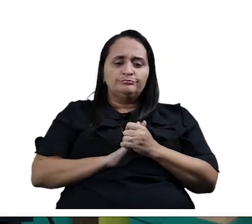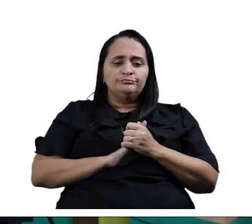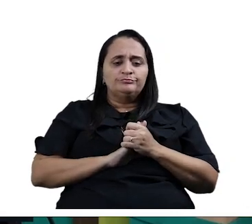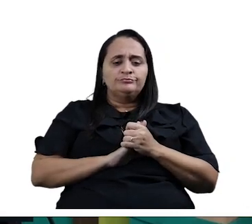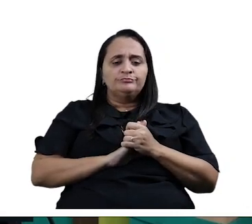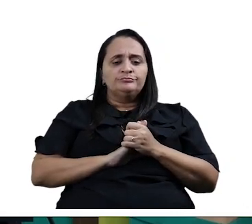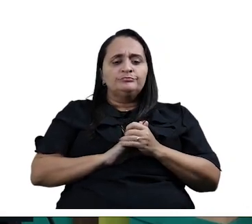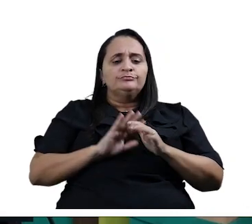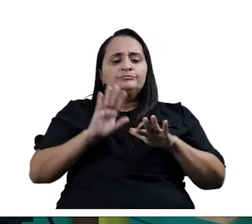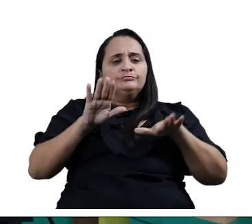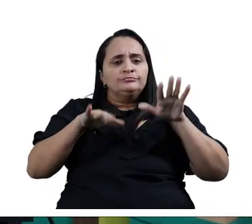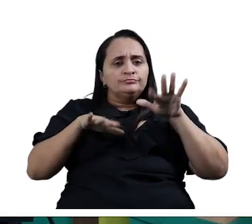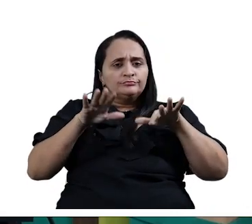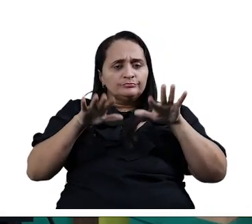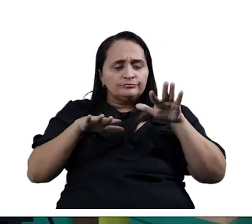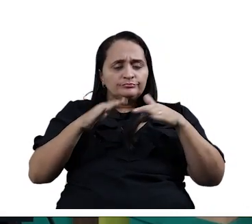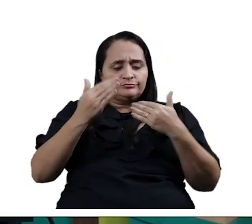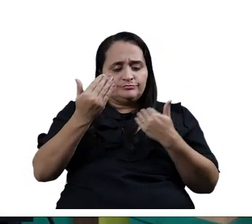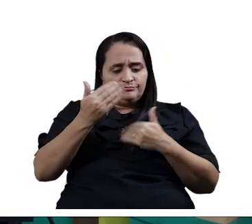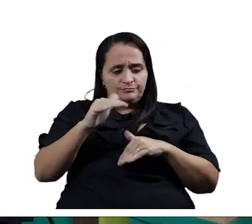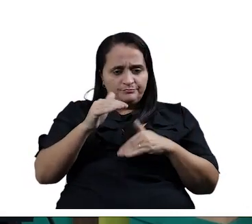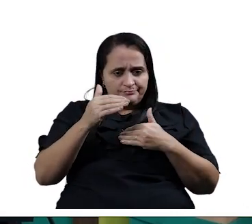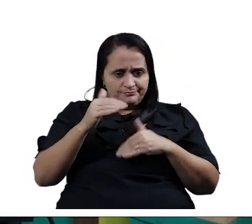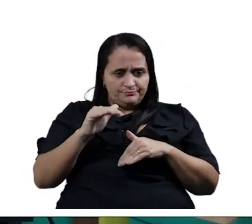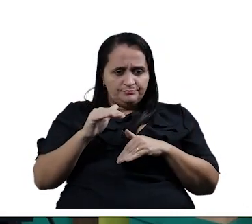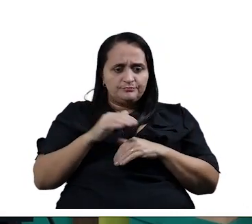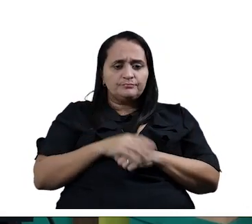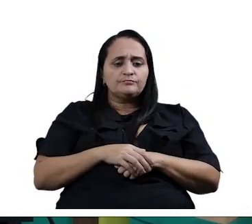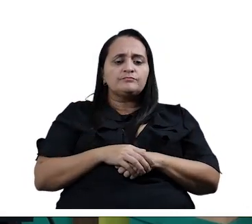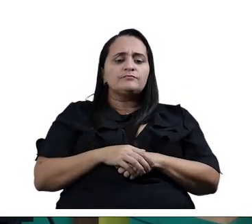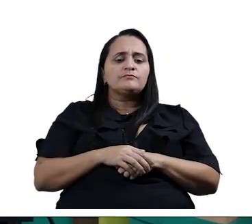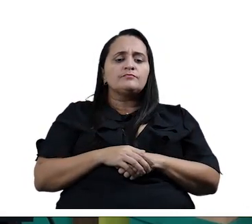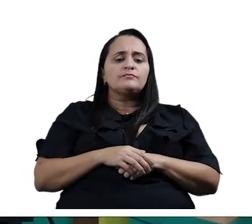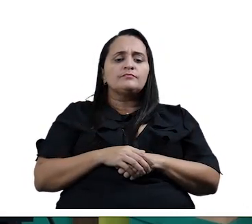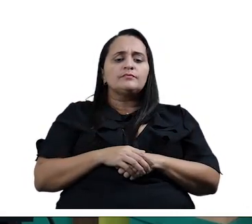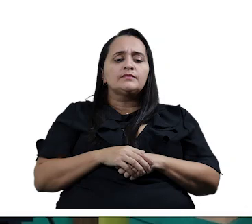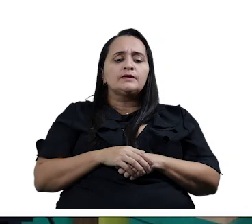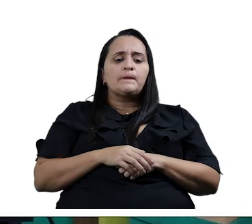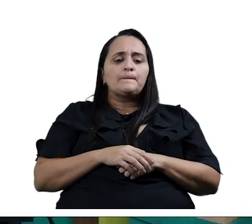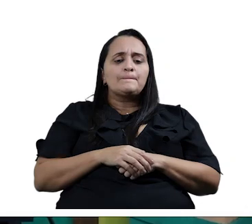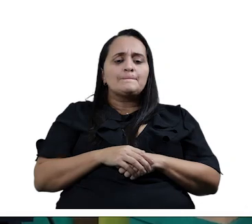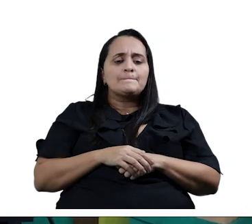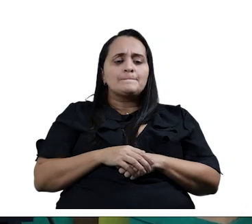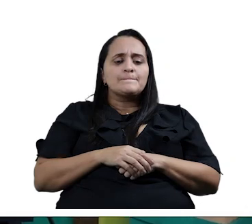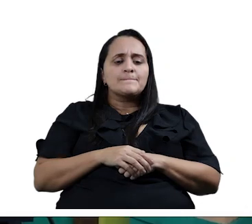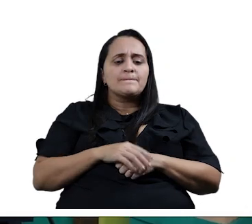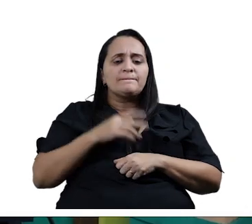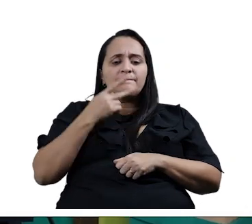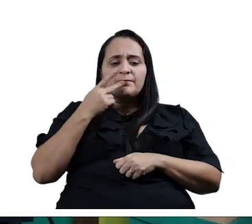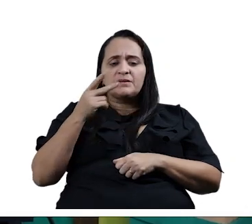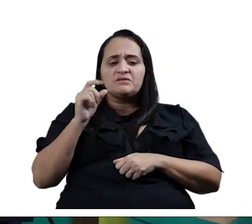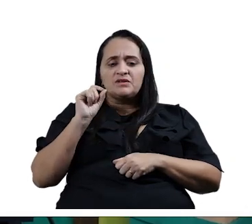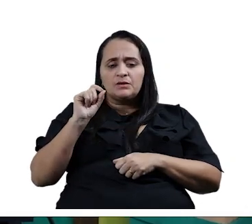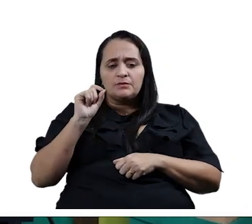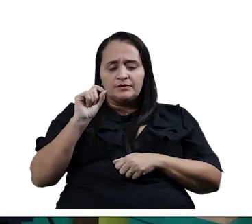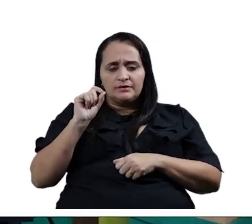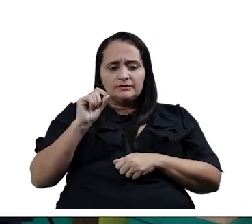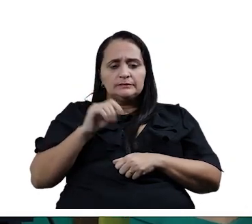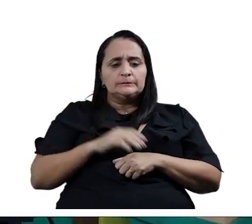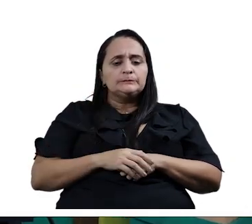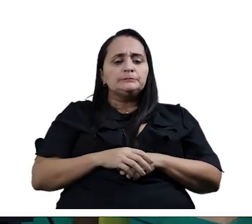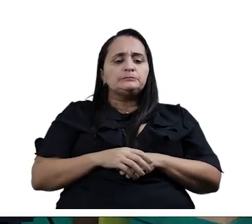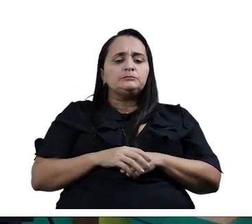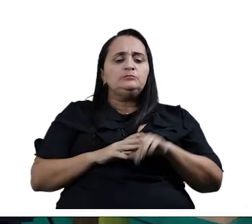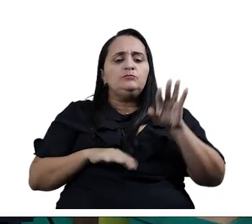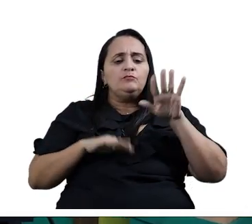nas avaliações externas, antes de chegar aqui nesse painel, eu quero falar para vocês que muitas vezes